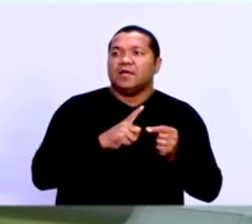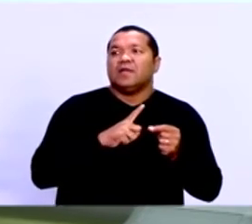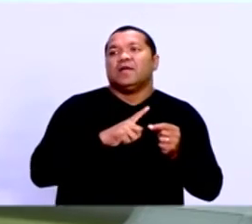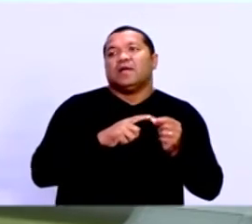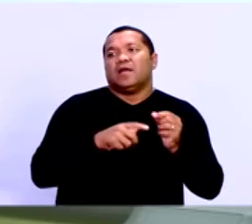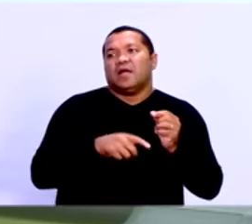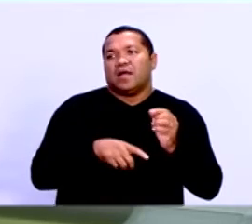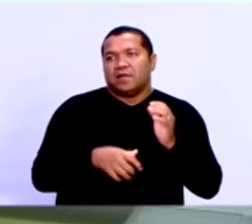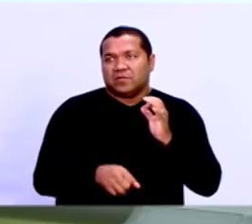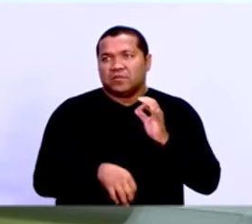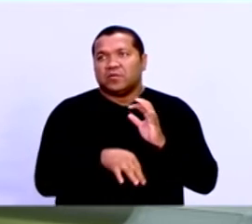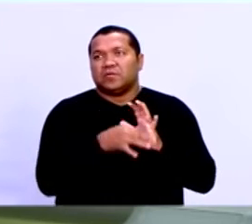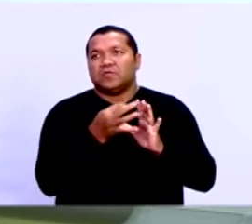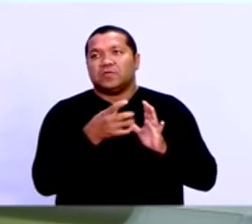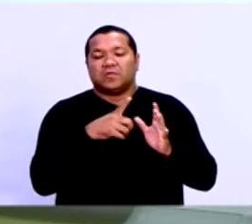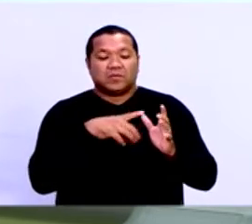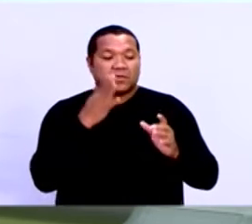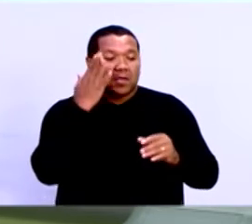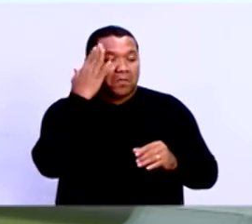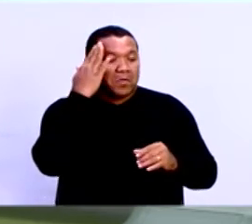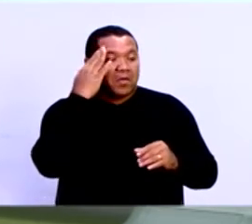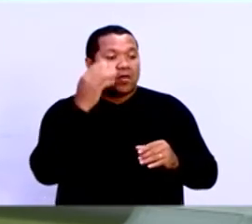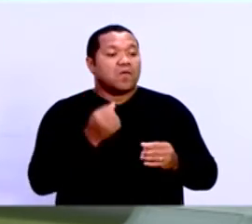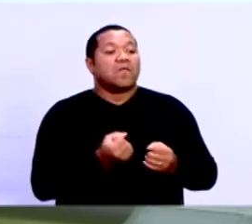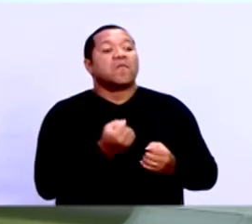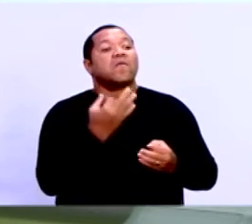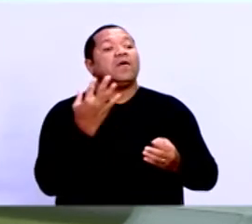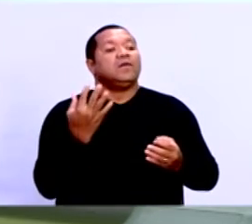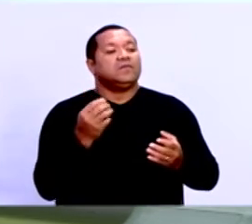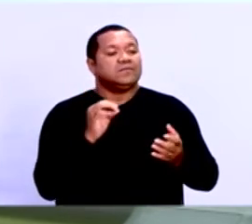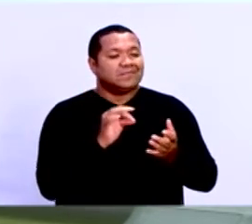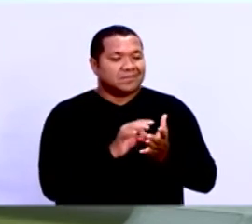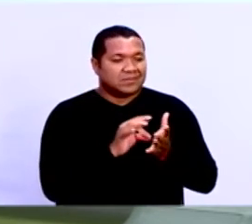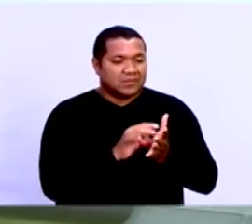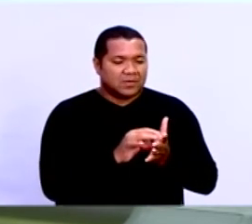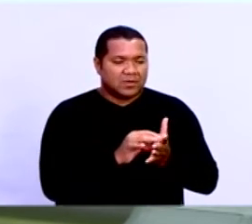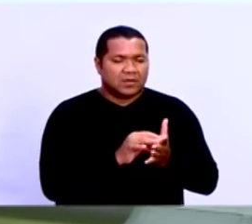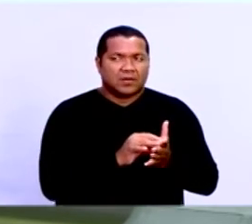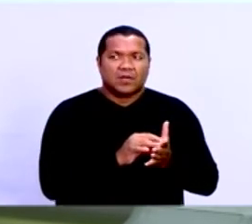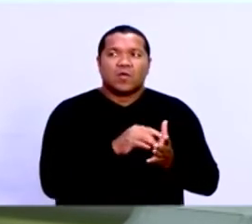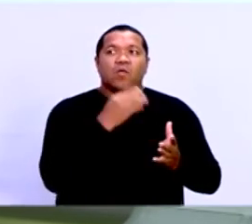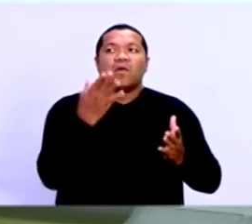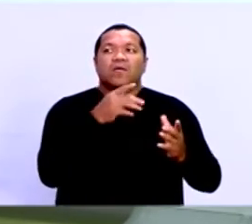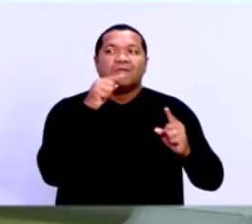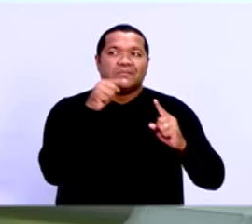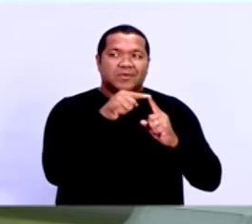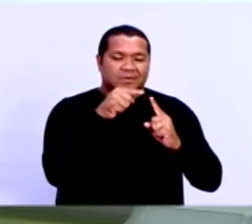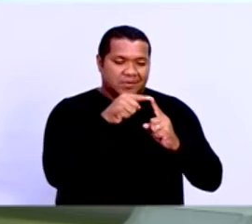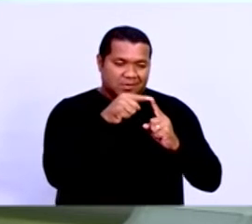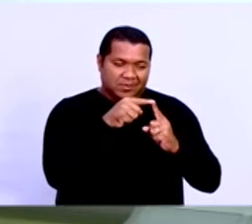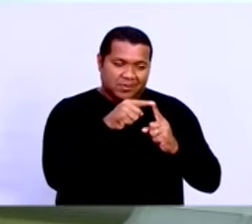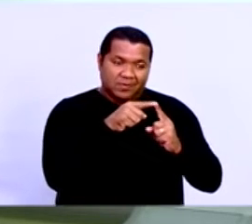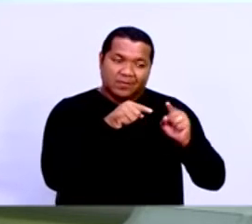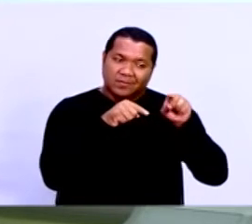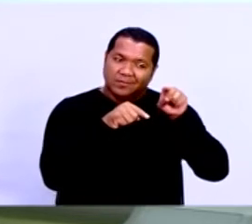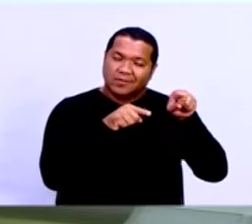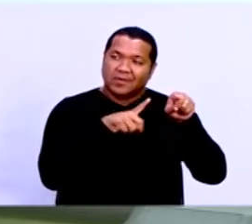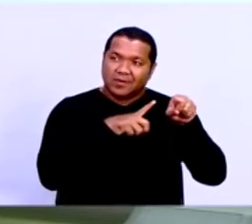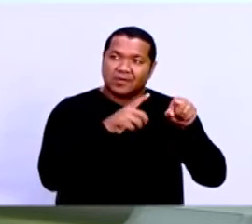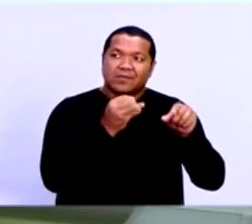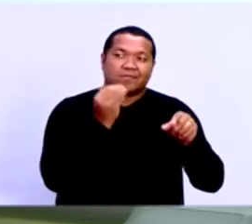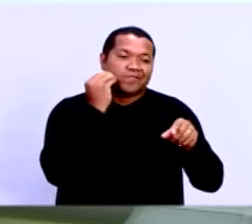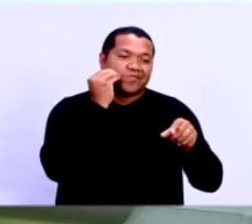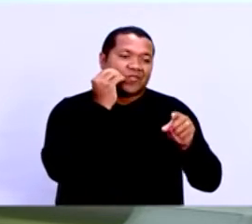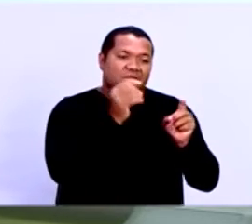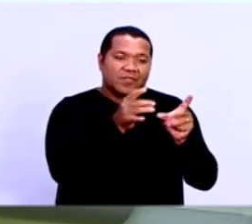statement saber quais são realmente o objetivo do meu cliente vendendo material